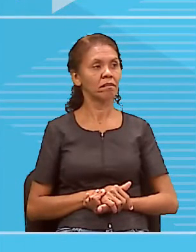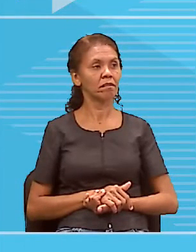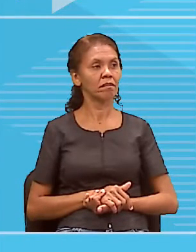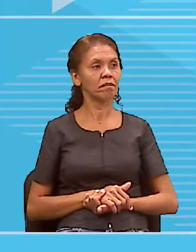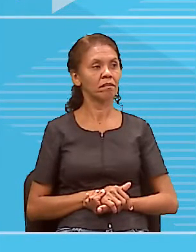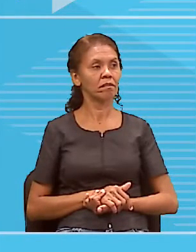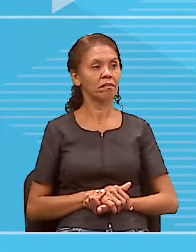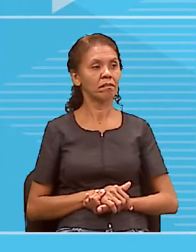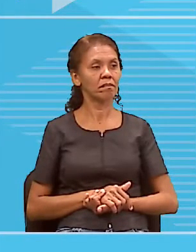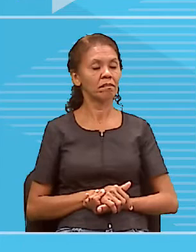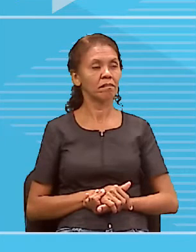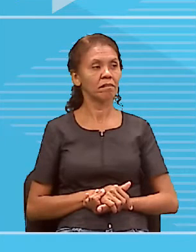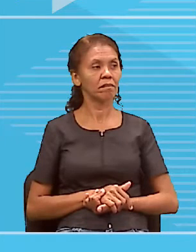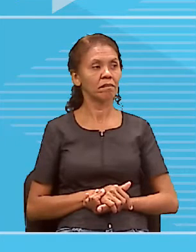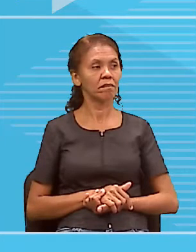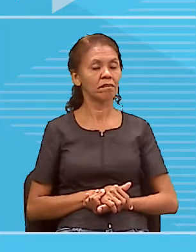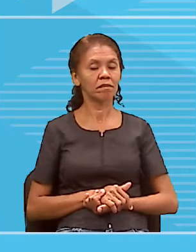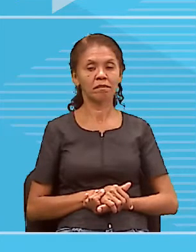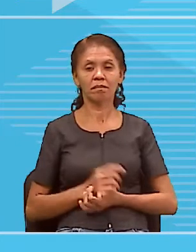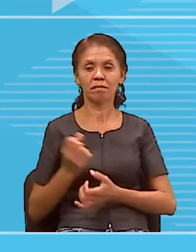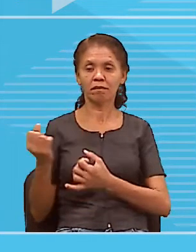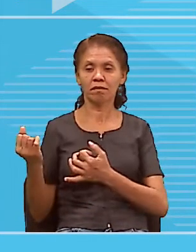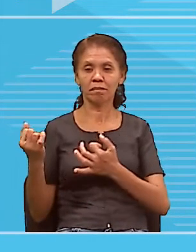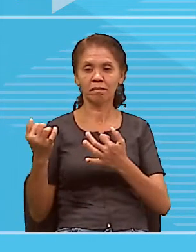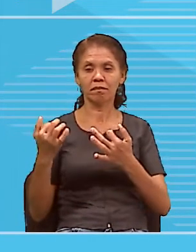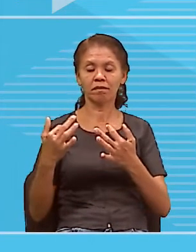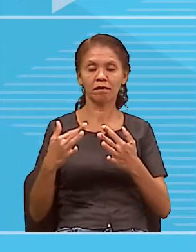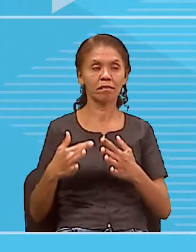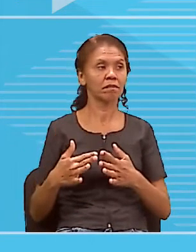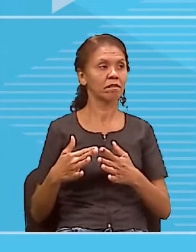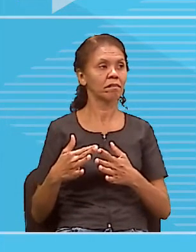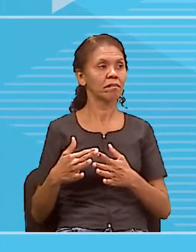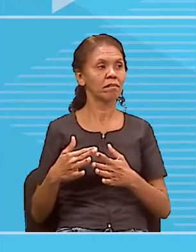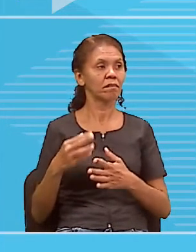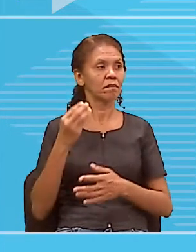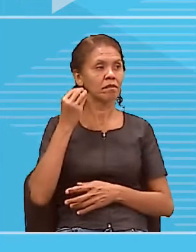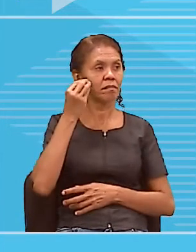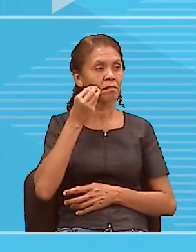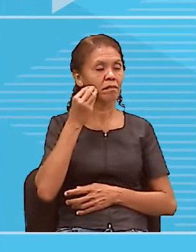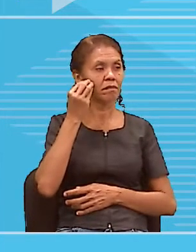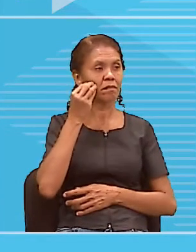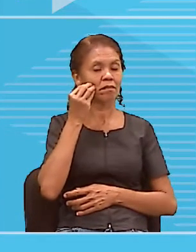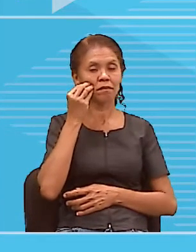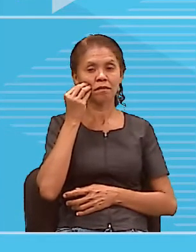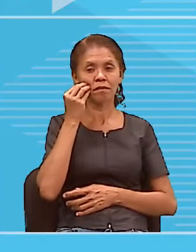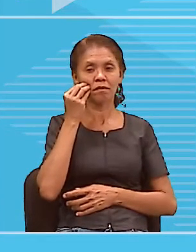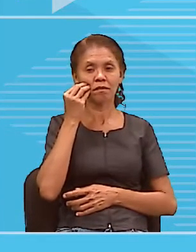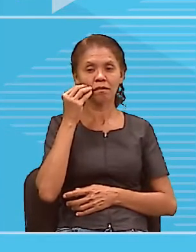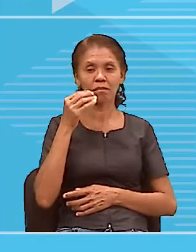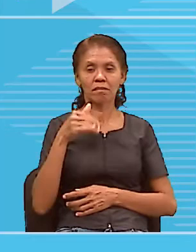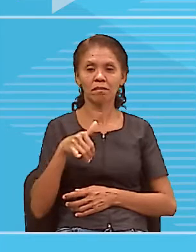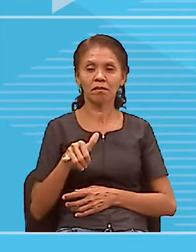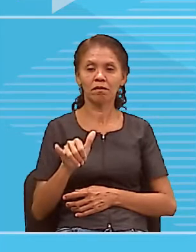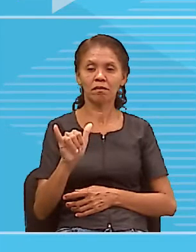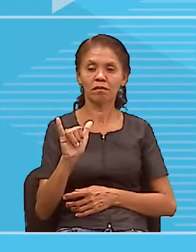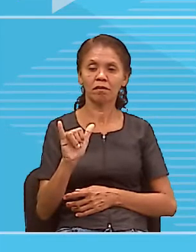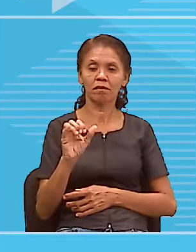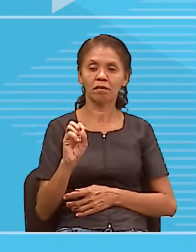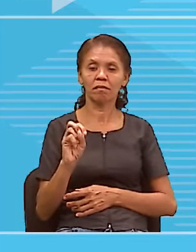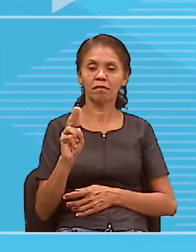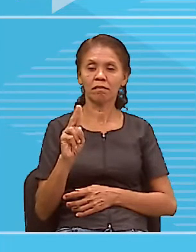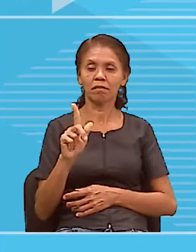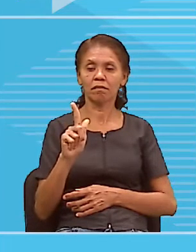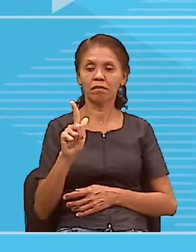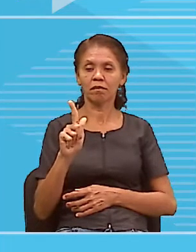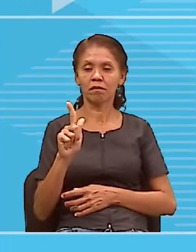falando de vez do nosso experimento de Yang que é o